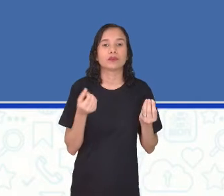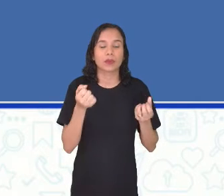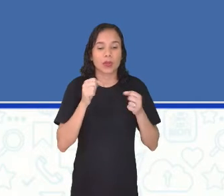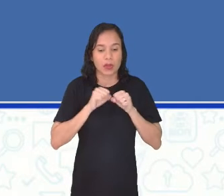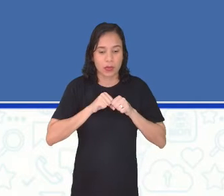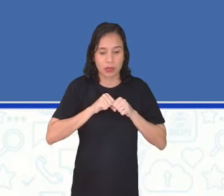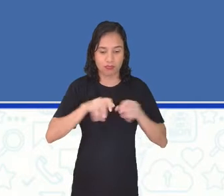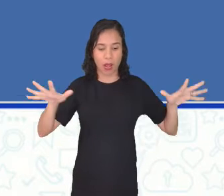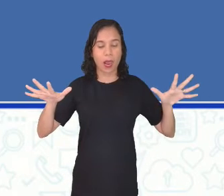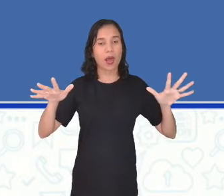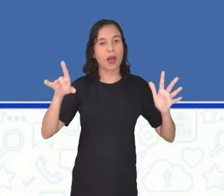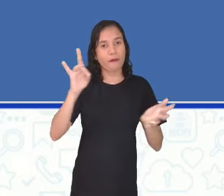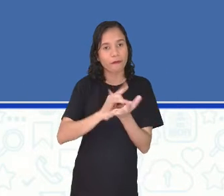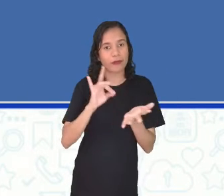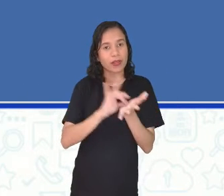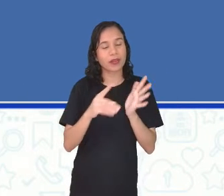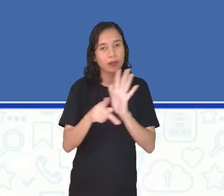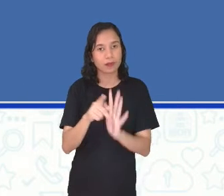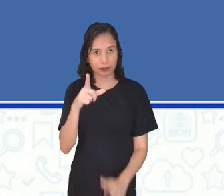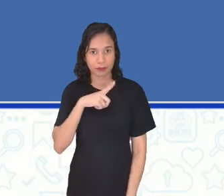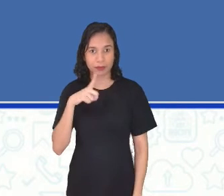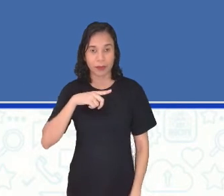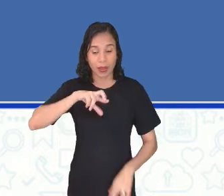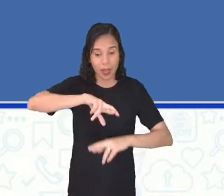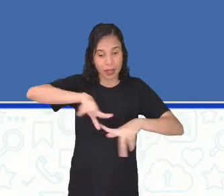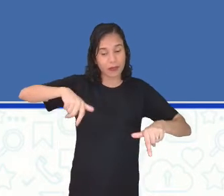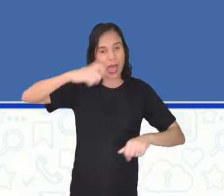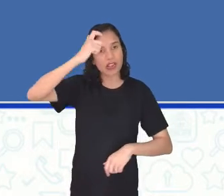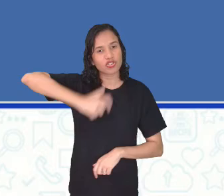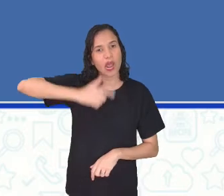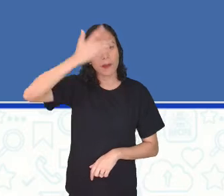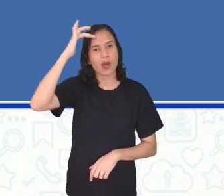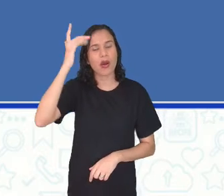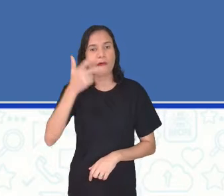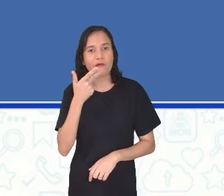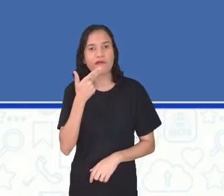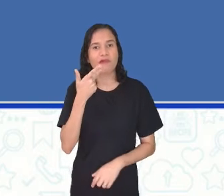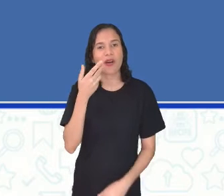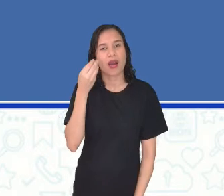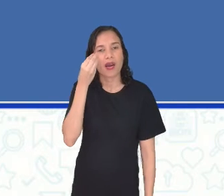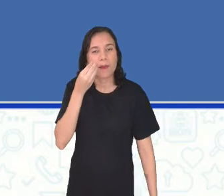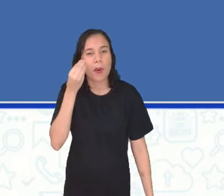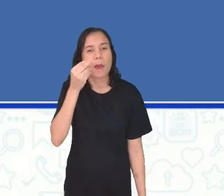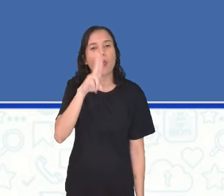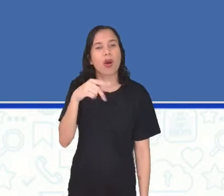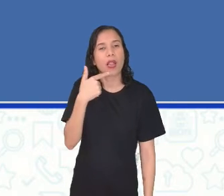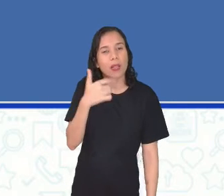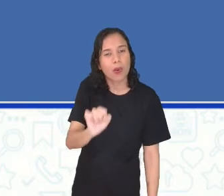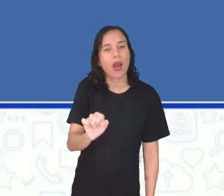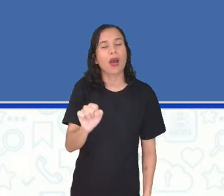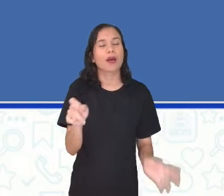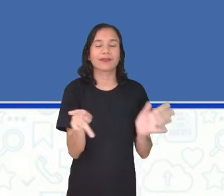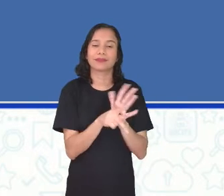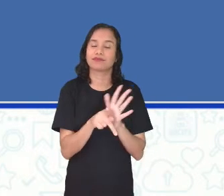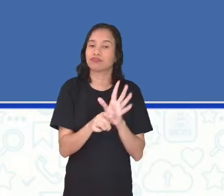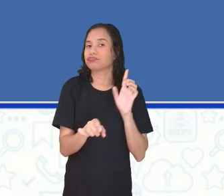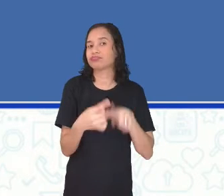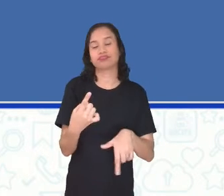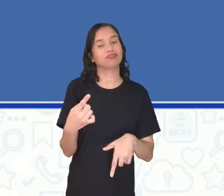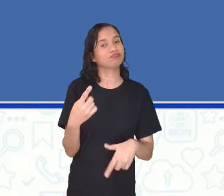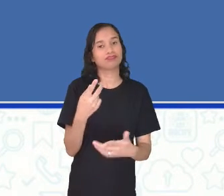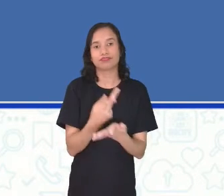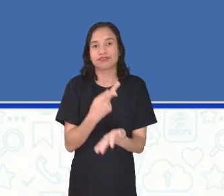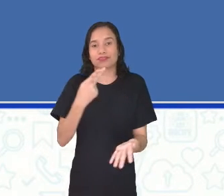extravasar a realidade, né? Criar uma outra forma de dizer as coisas, experimentar com a linguagem. Esse tipo de coisa não